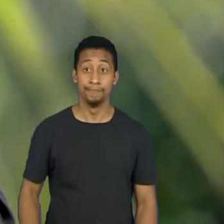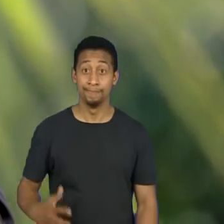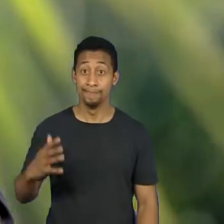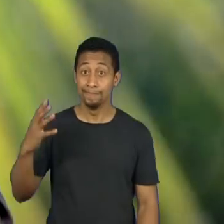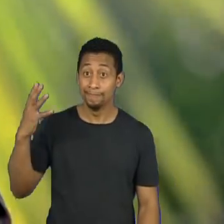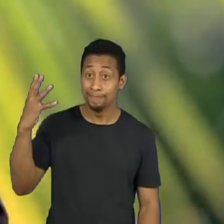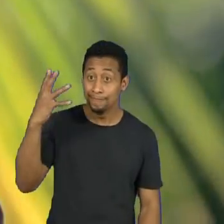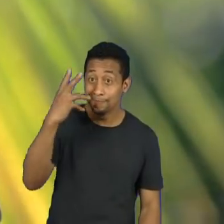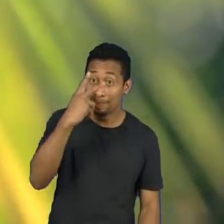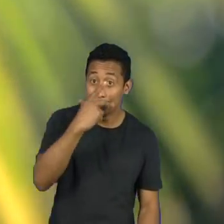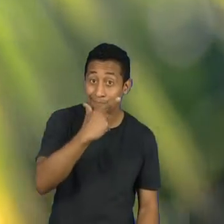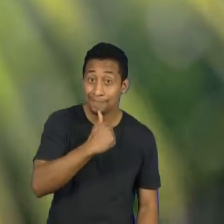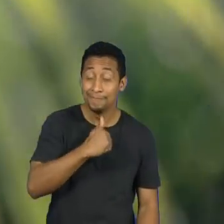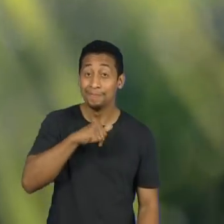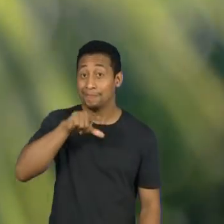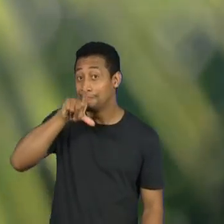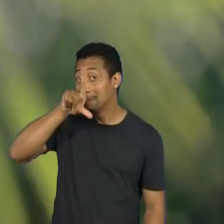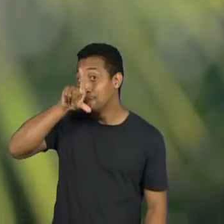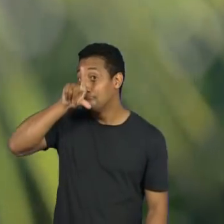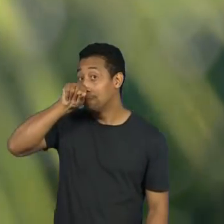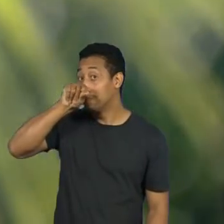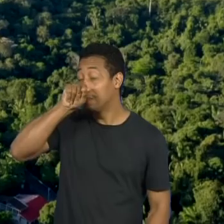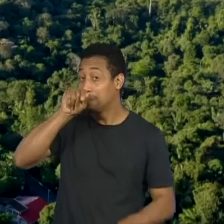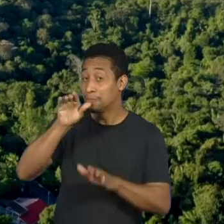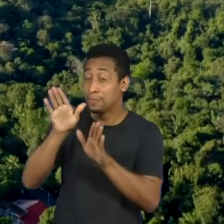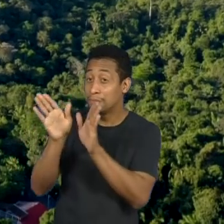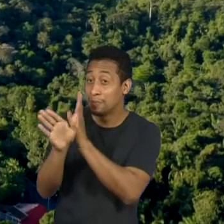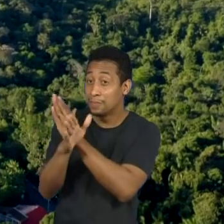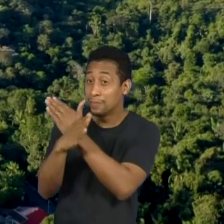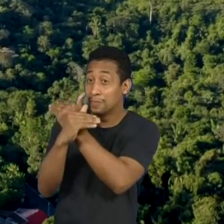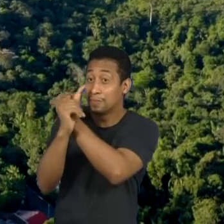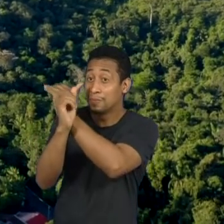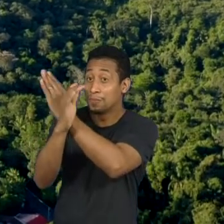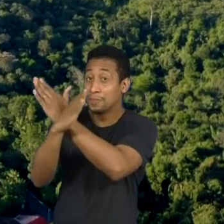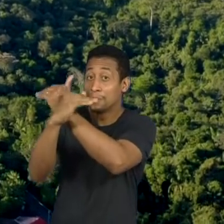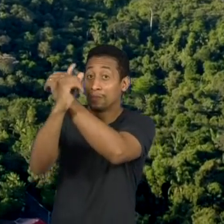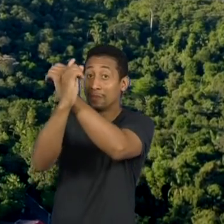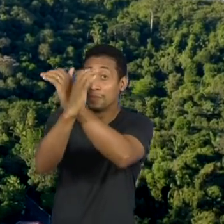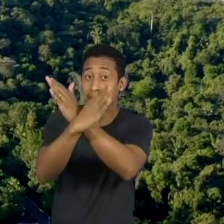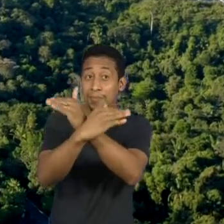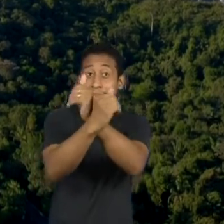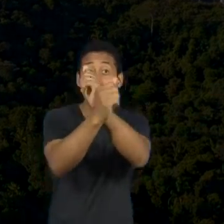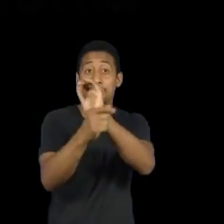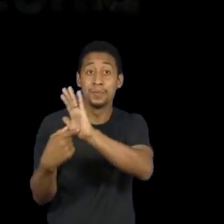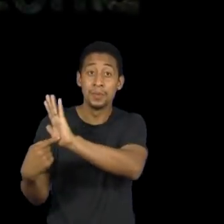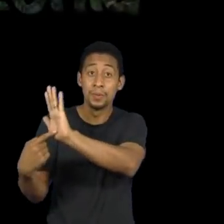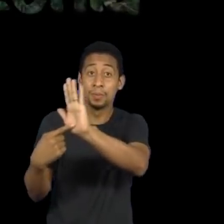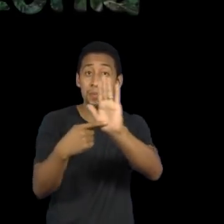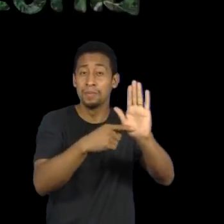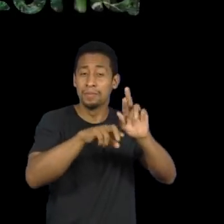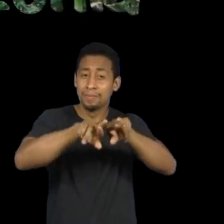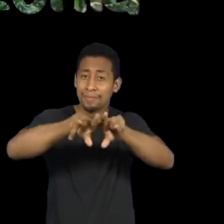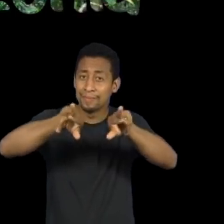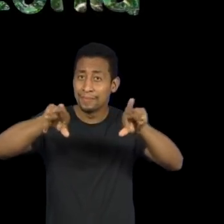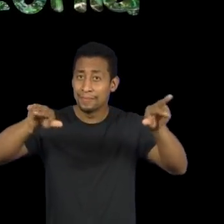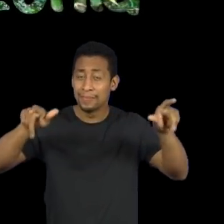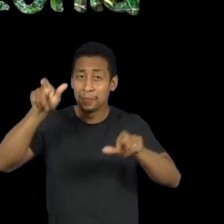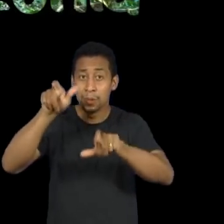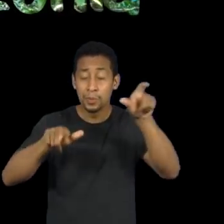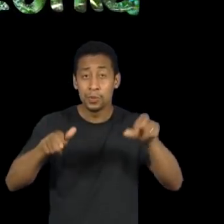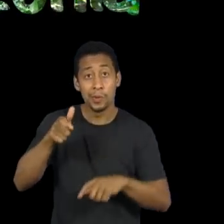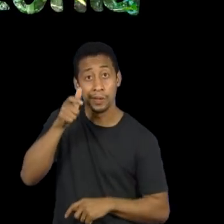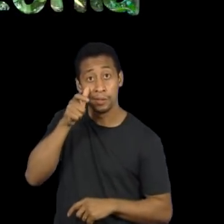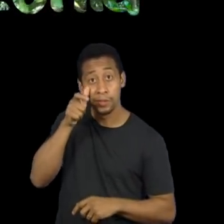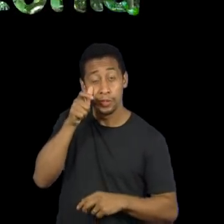natureza e o canto das aves como atrativo para que as pessoas conheçam a natureza ao seu redor. A websérie Cantos da